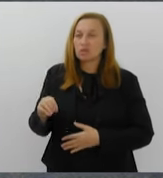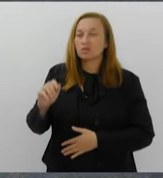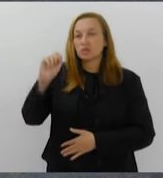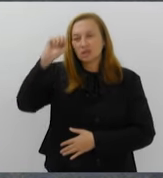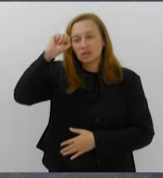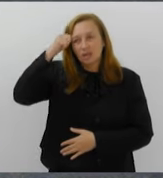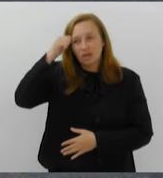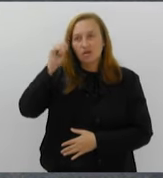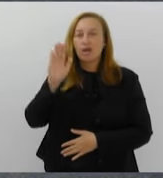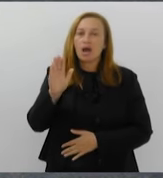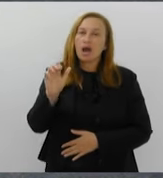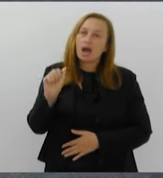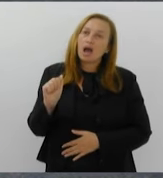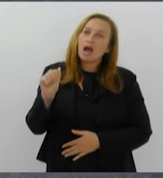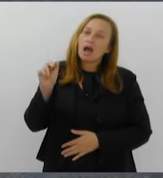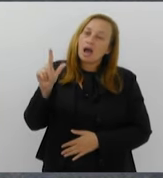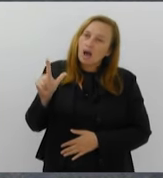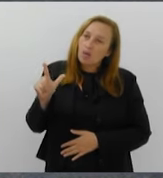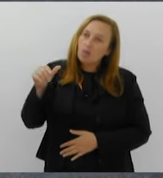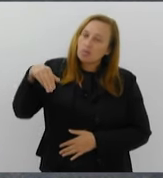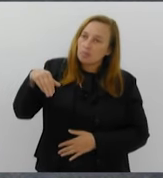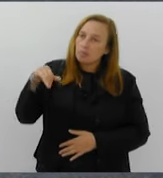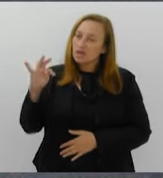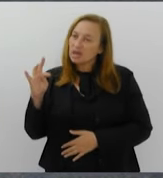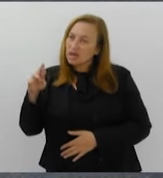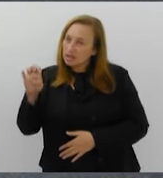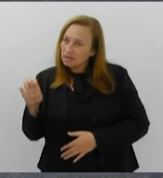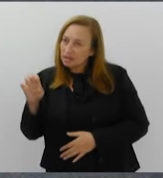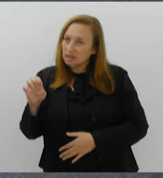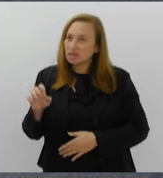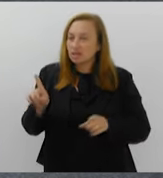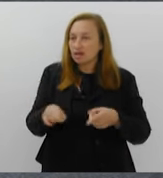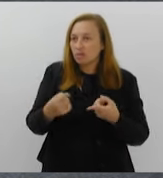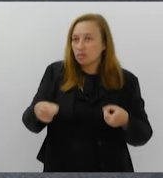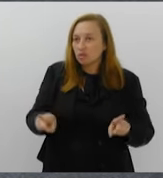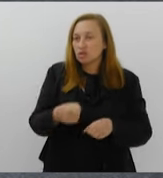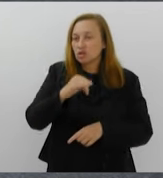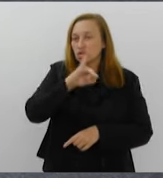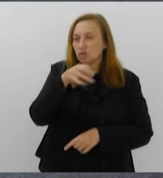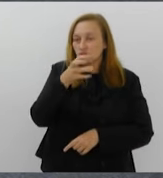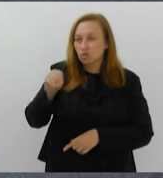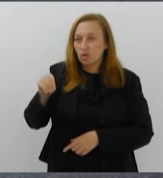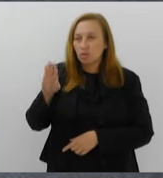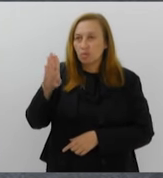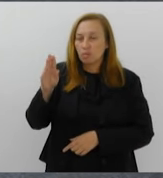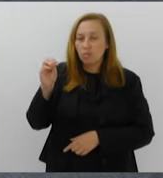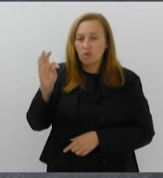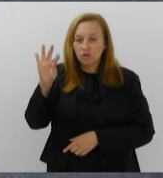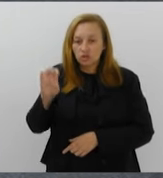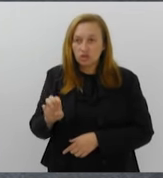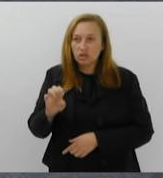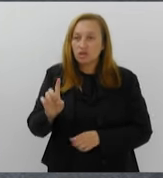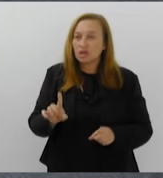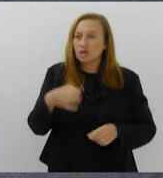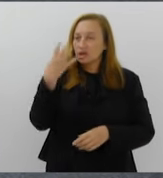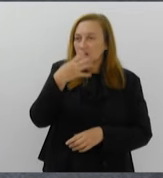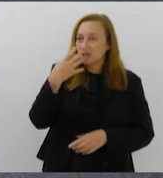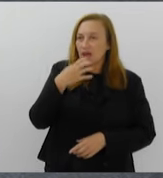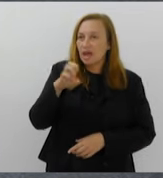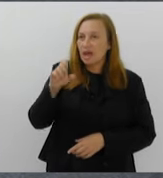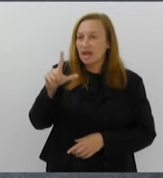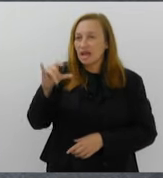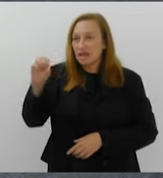sido consagrado na conhecida música do João Bosco e do Aldir Blanc, cantado pela Elis